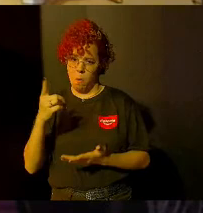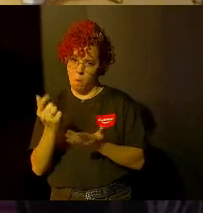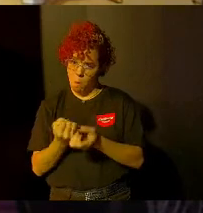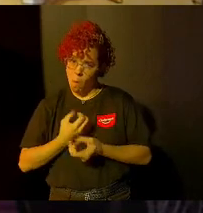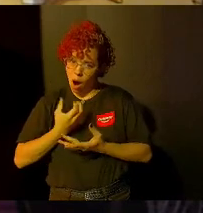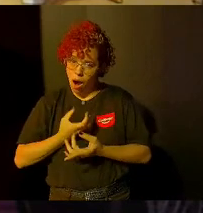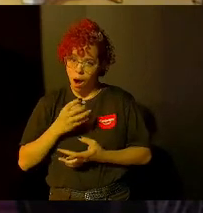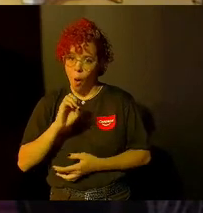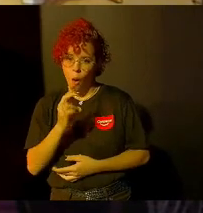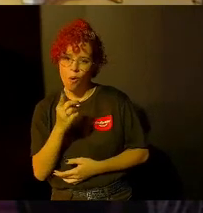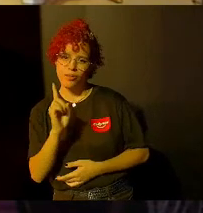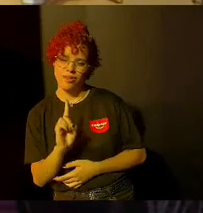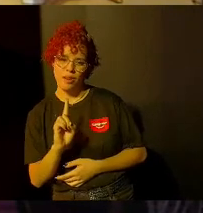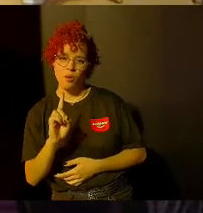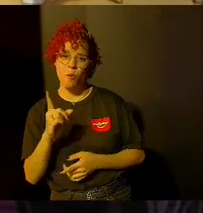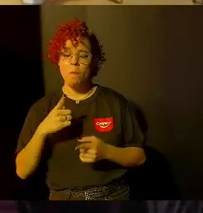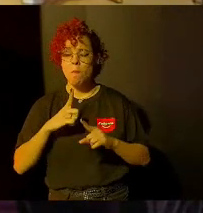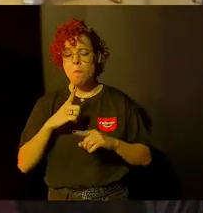jornal